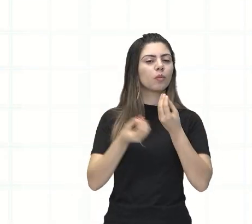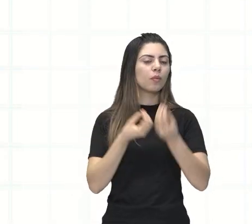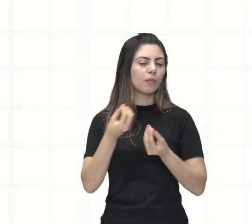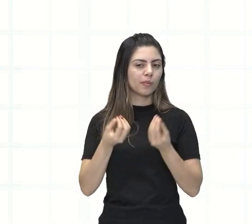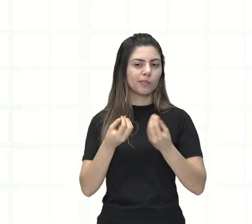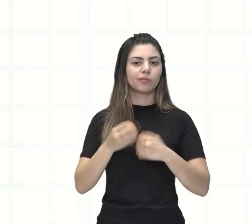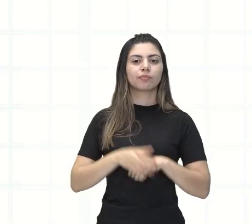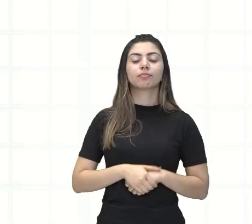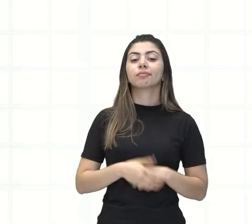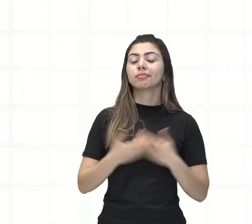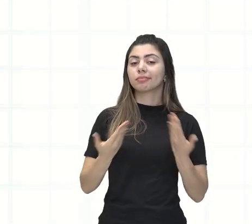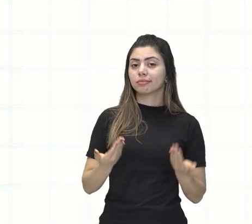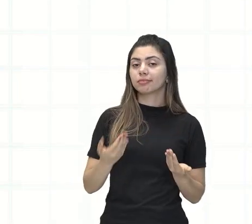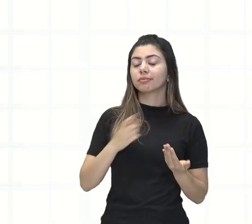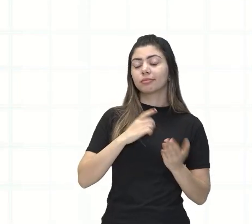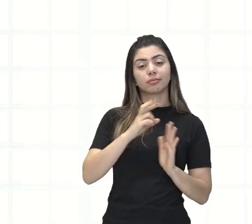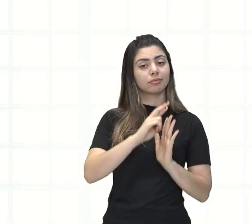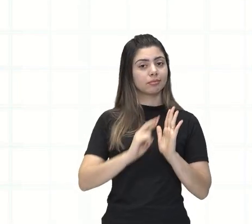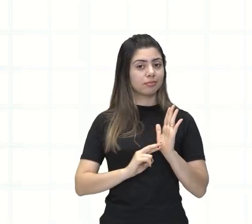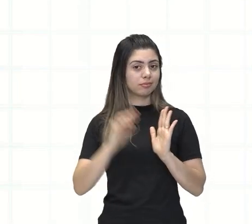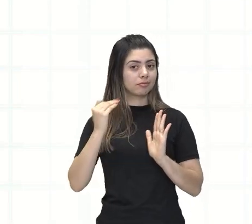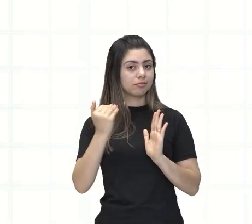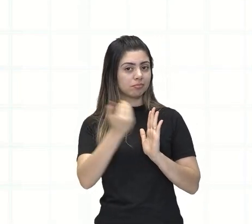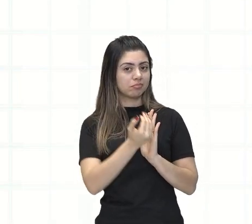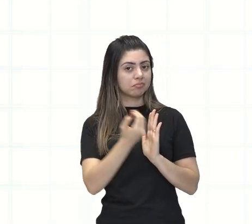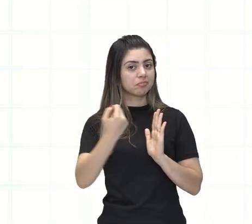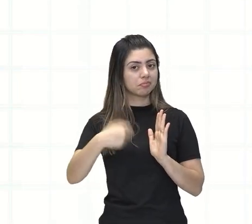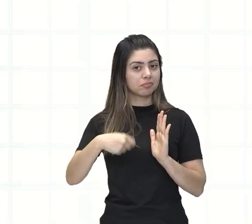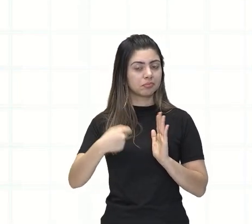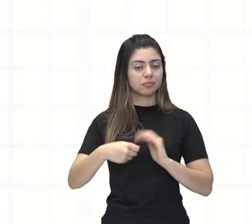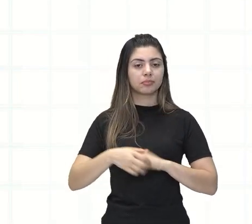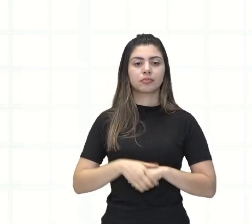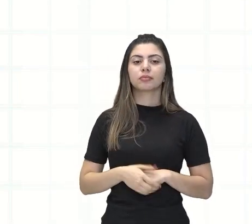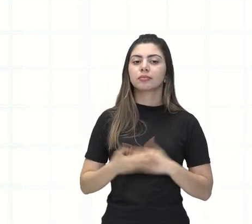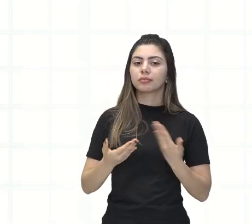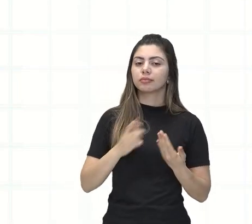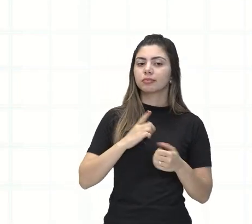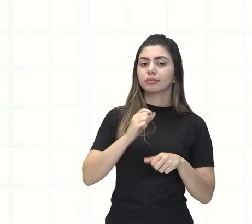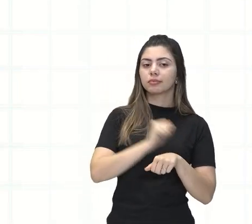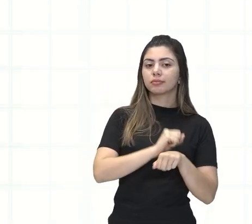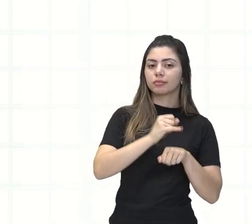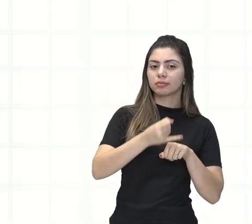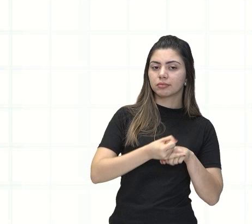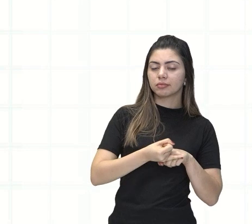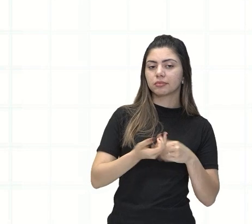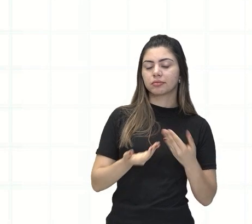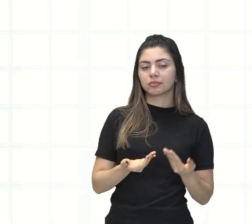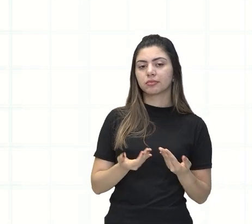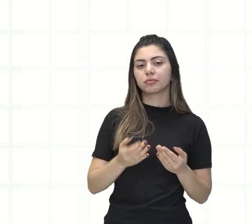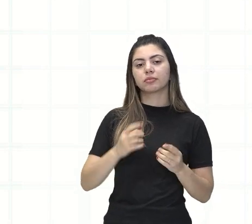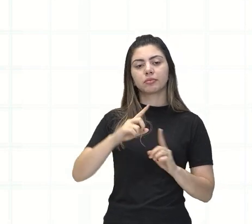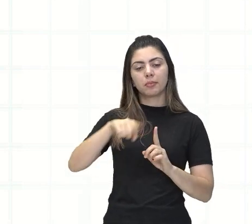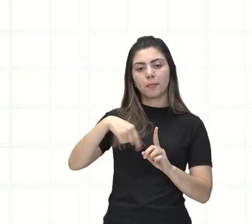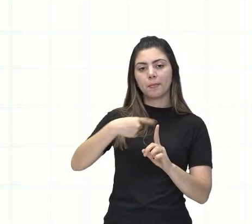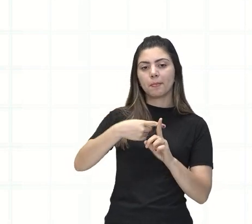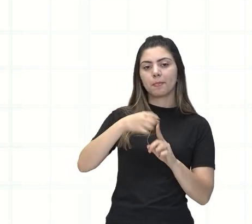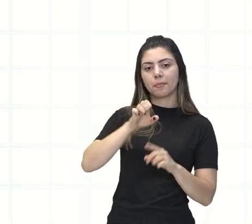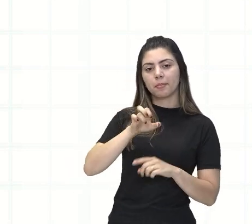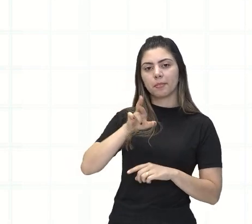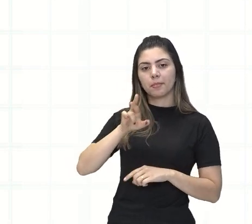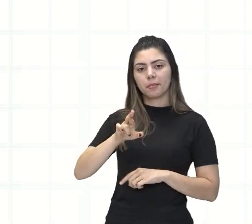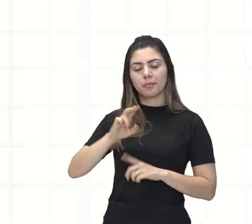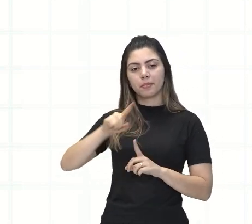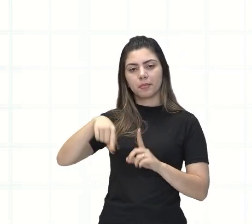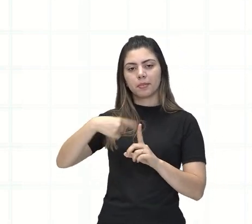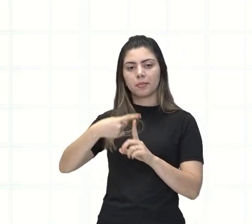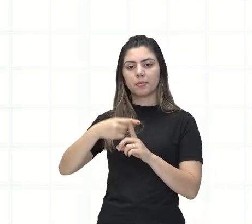que seguir algumas regras, né? Então, eu tenho o adjetivo aqui. Quando eu acrescento nele o ER e